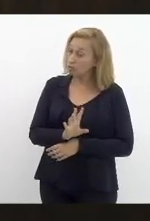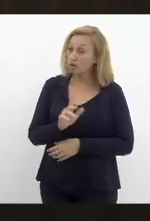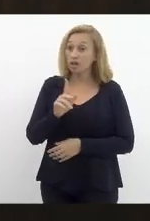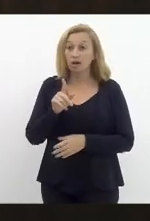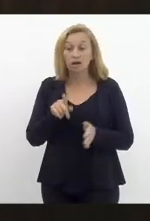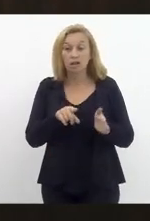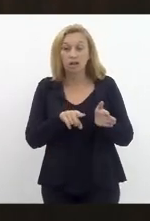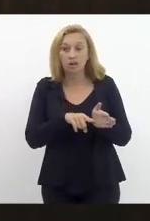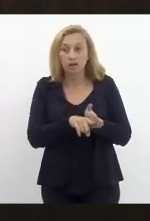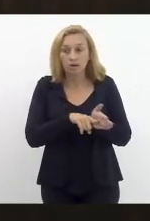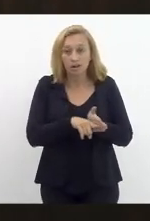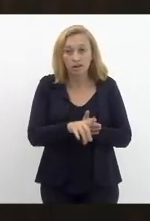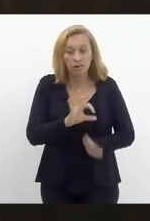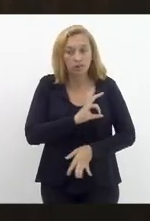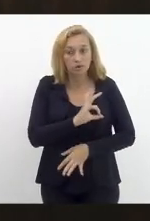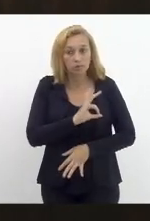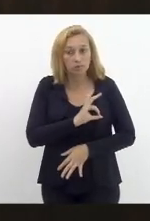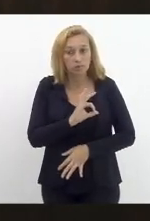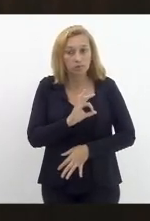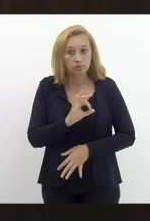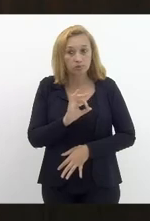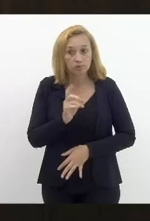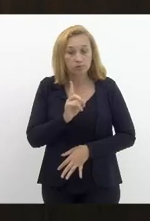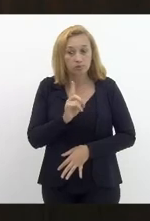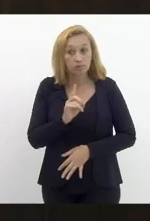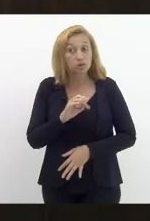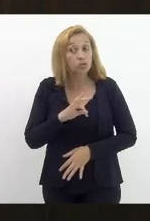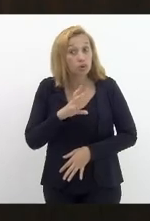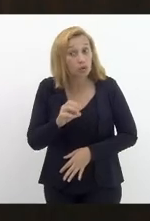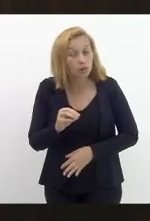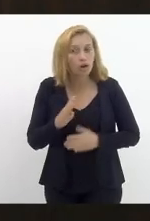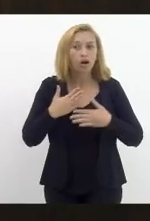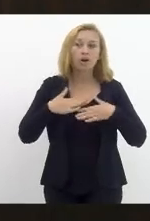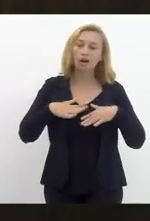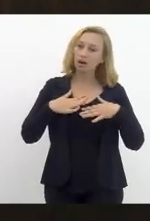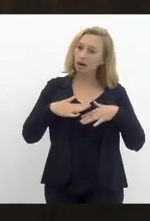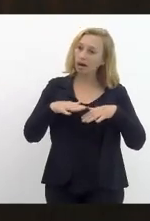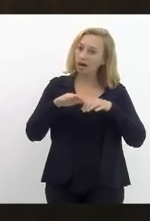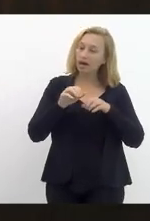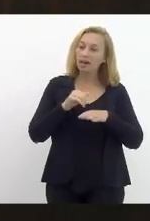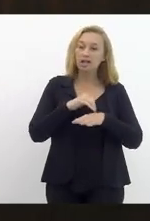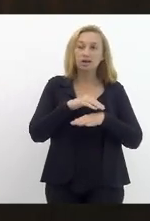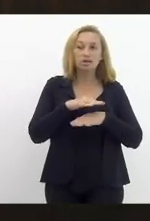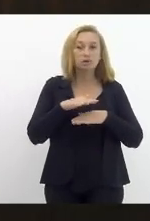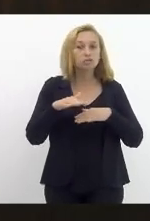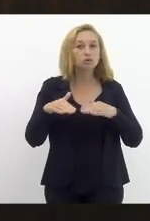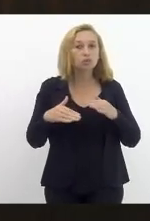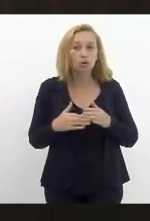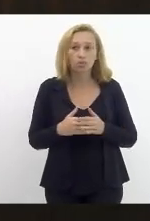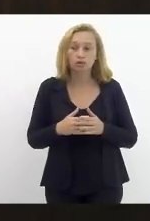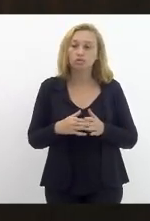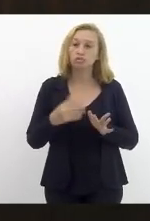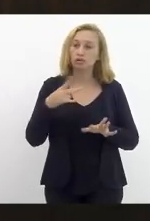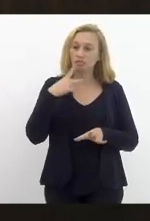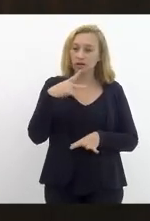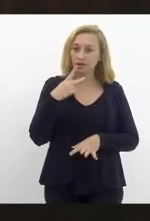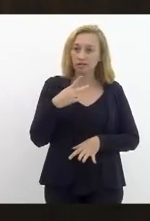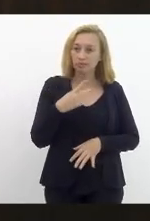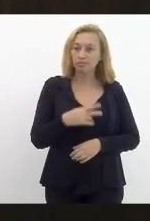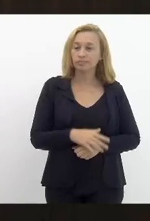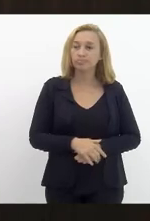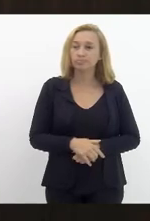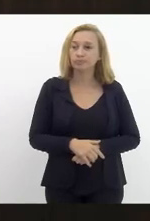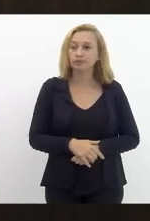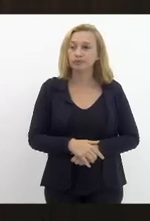polícia, não, calma, tá? Meu, de todos, hein? Calma. O meu projeto é amplo. É amplo. Todos os calma. O que eu estou dizendo é assim, eu vou aprovar